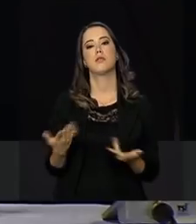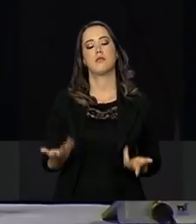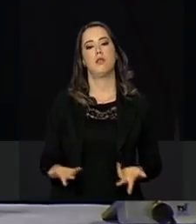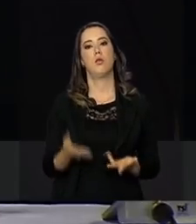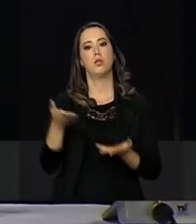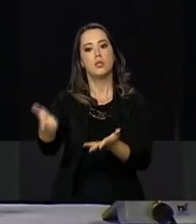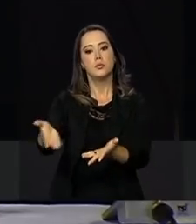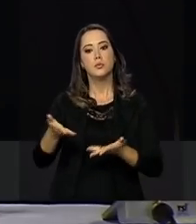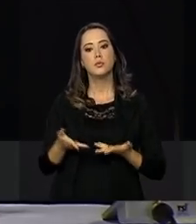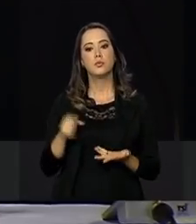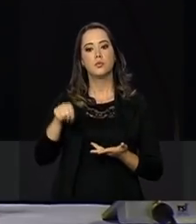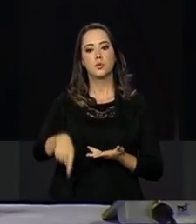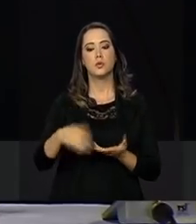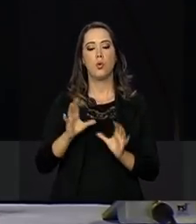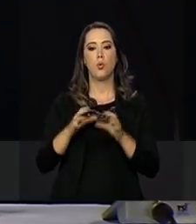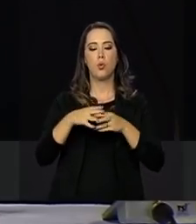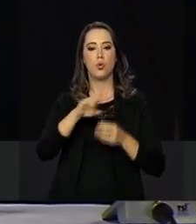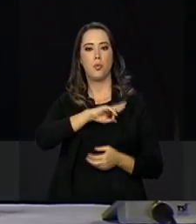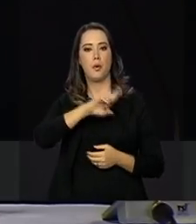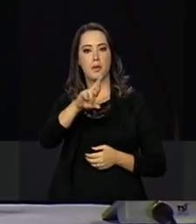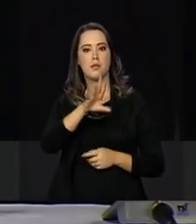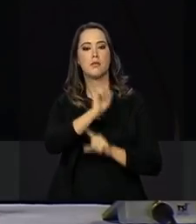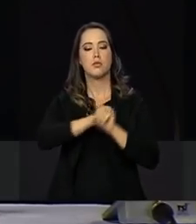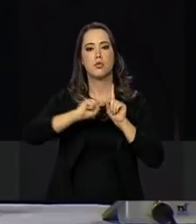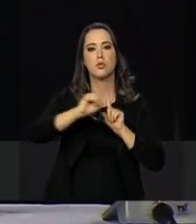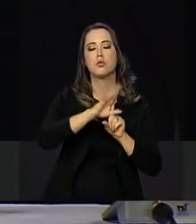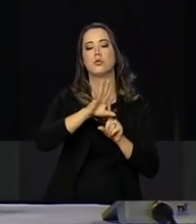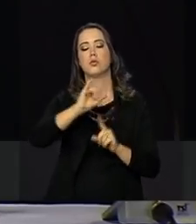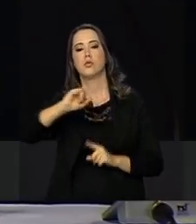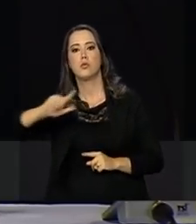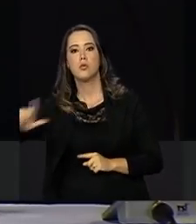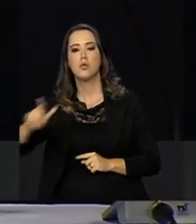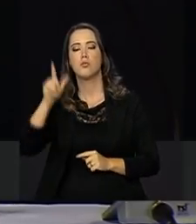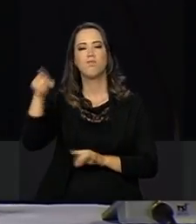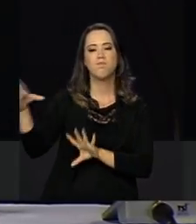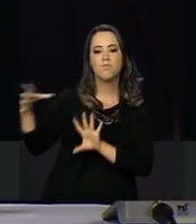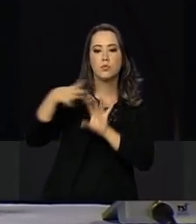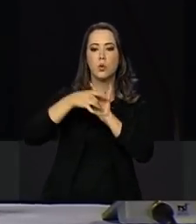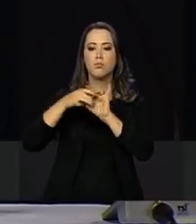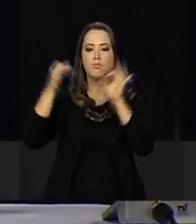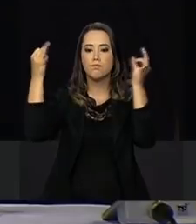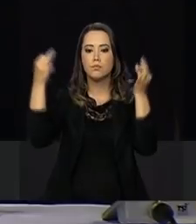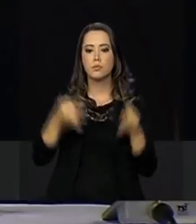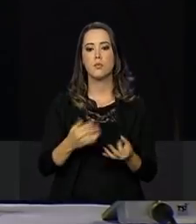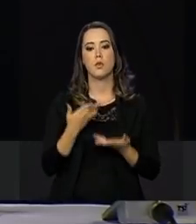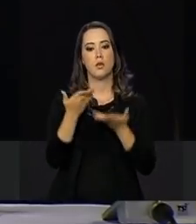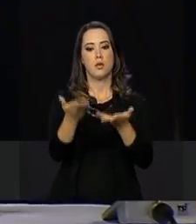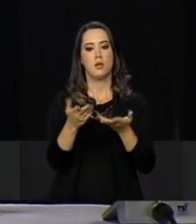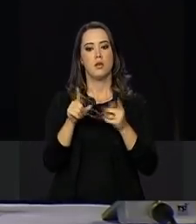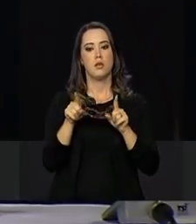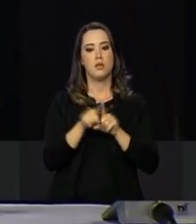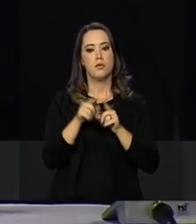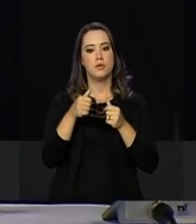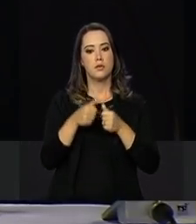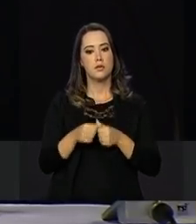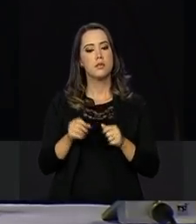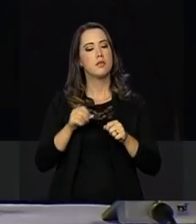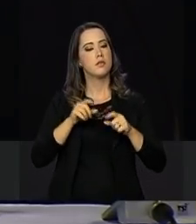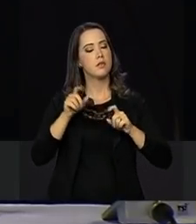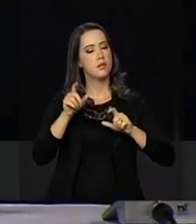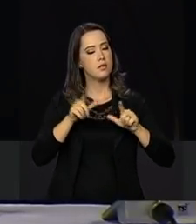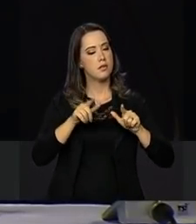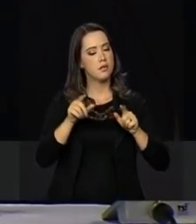da sociedade civil, nesta integração extraordinária que você está fazendo.